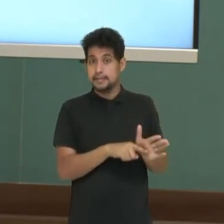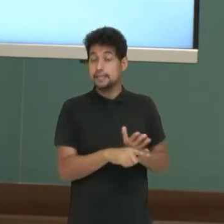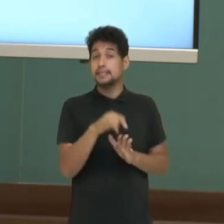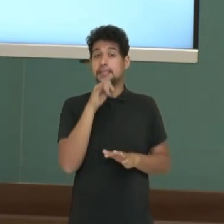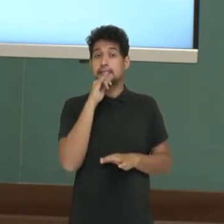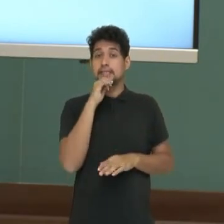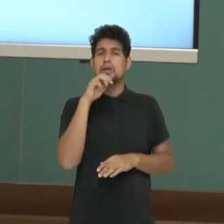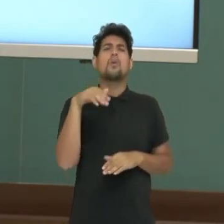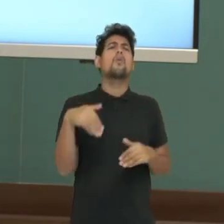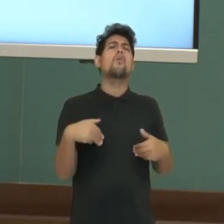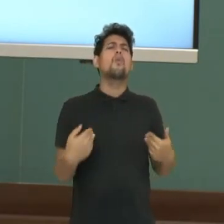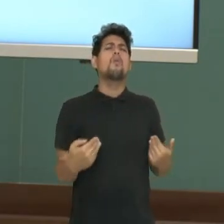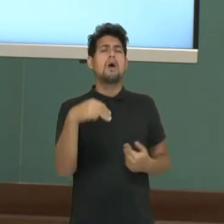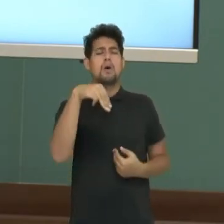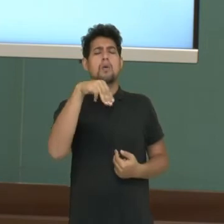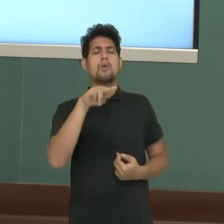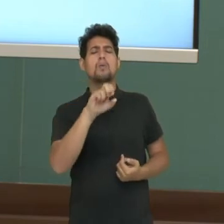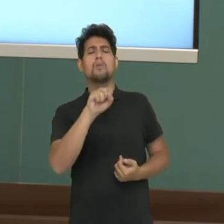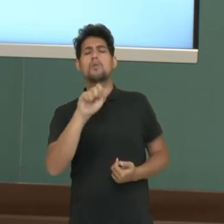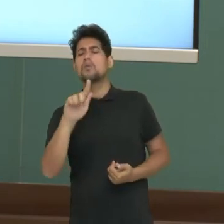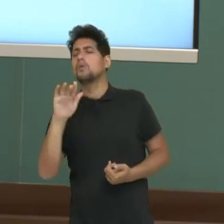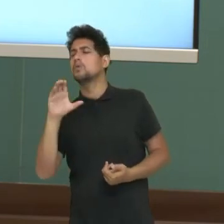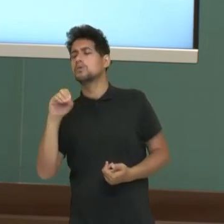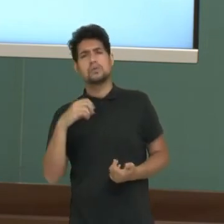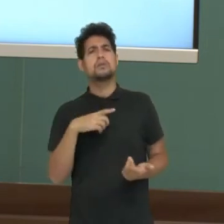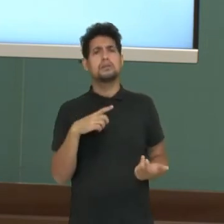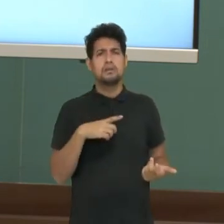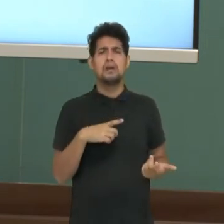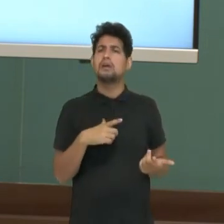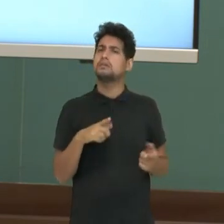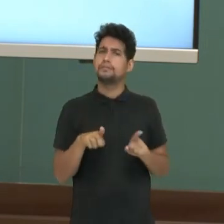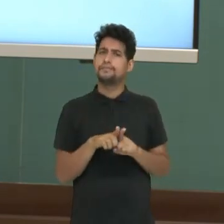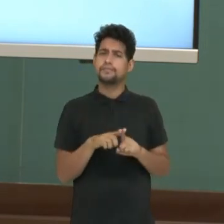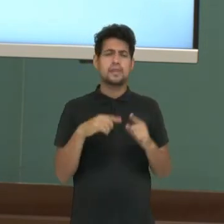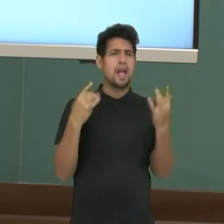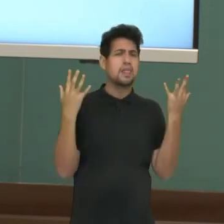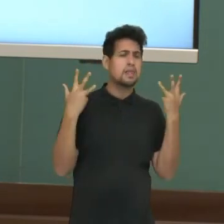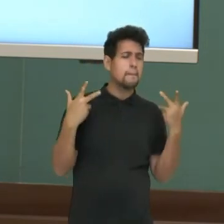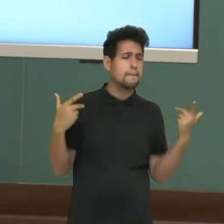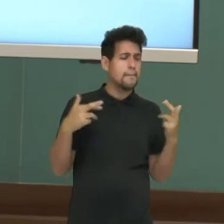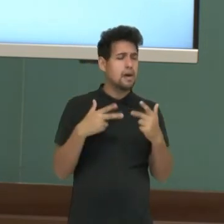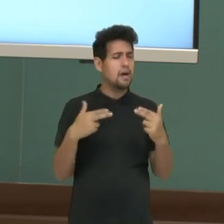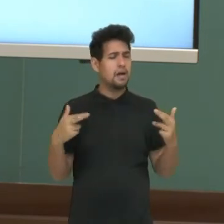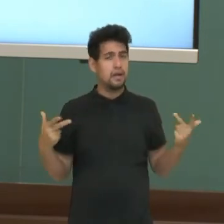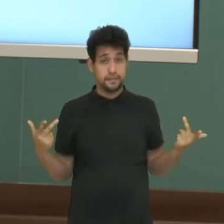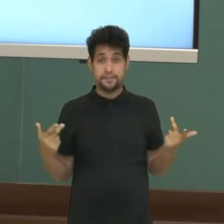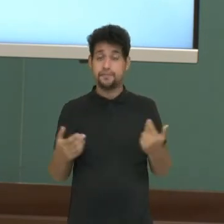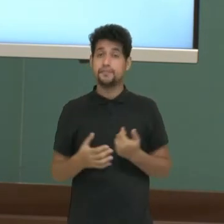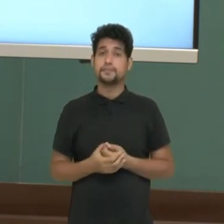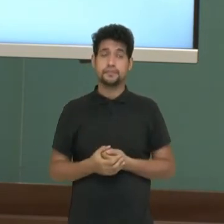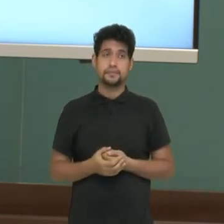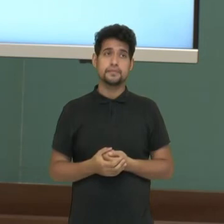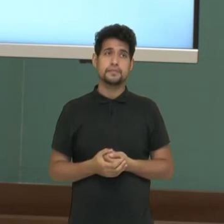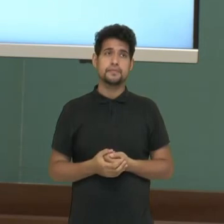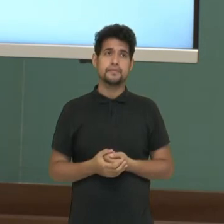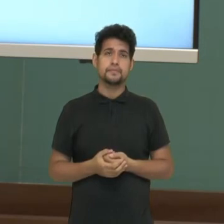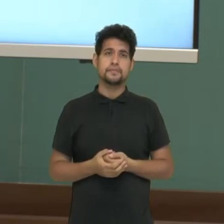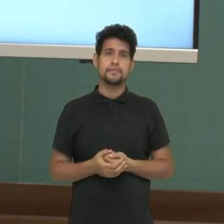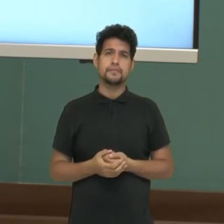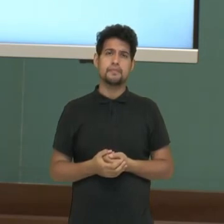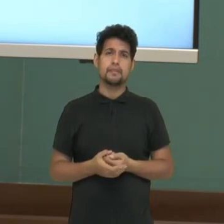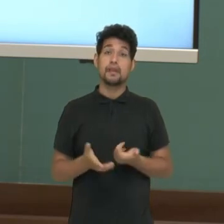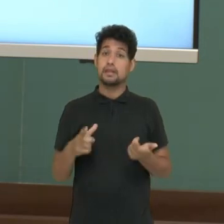musgos que tem lá na região Antártida, e animais e plantas, beleza? Então